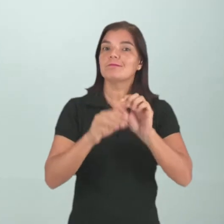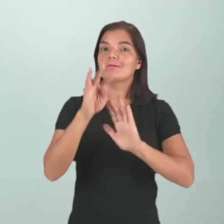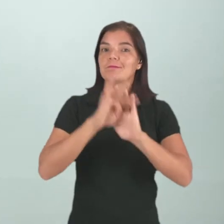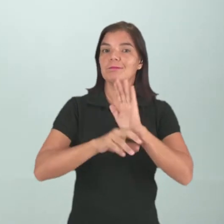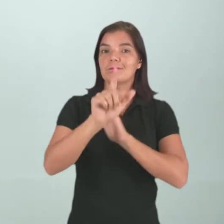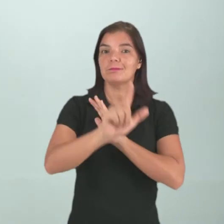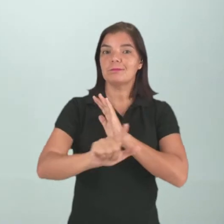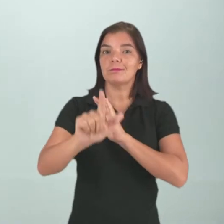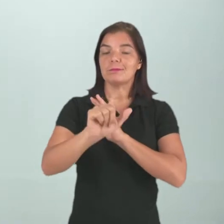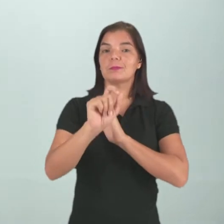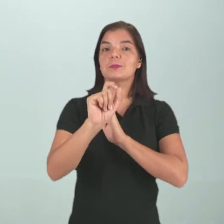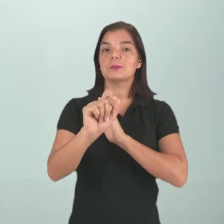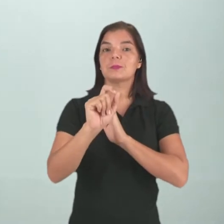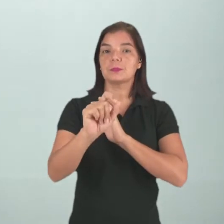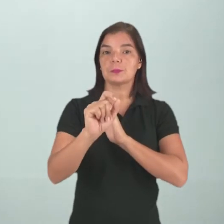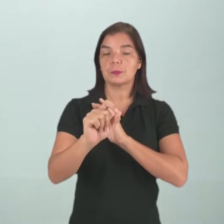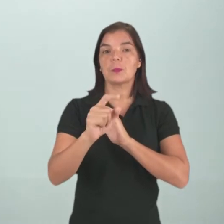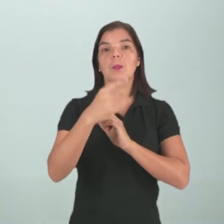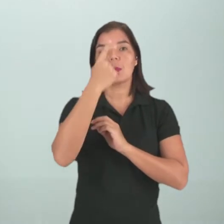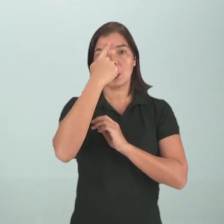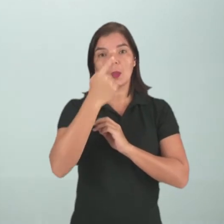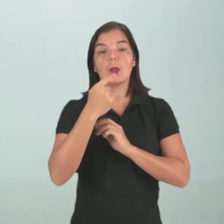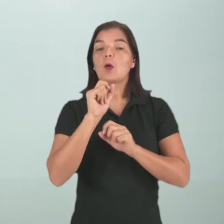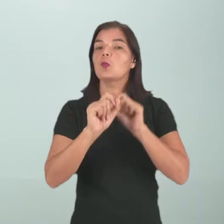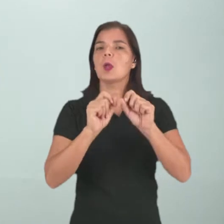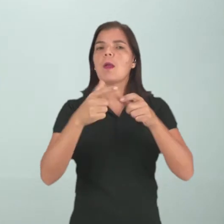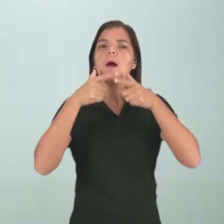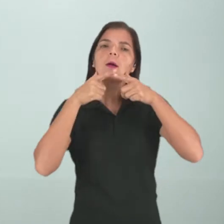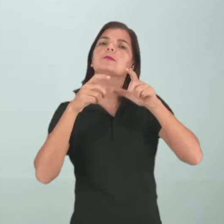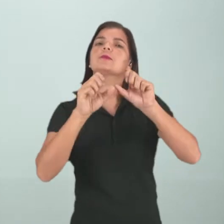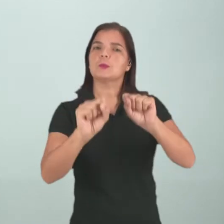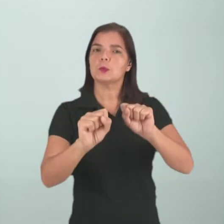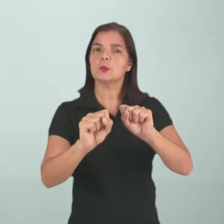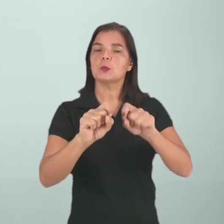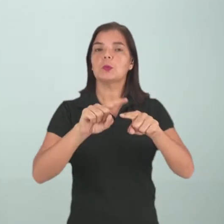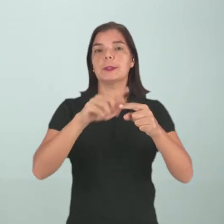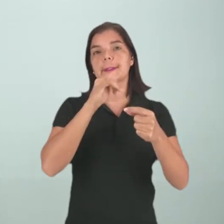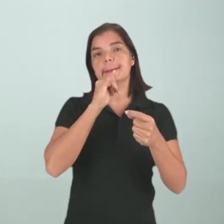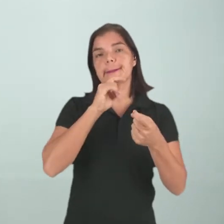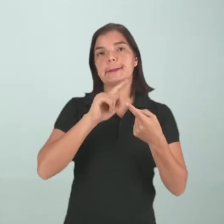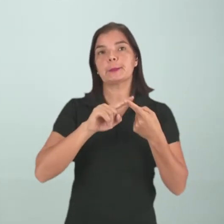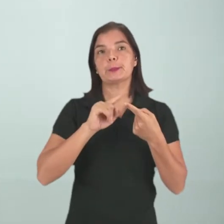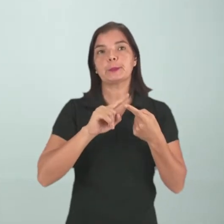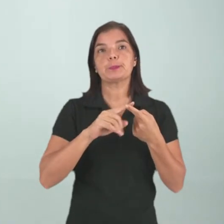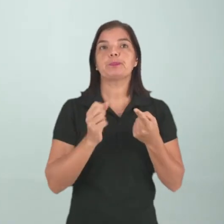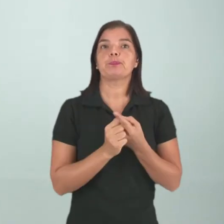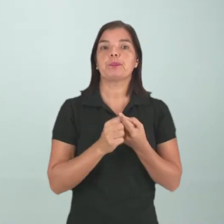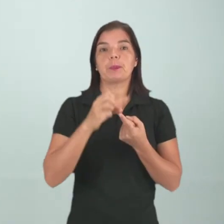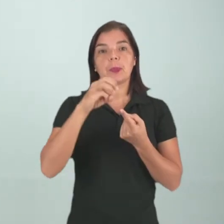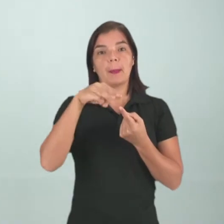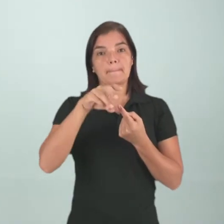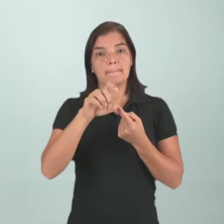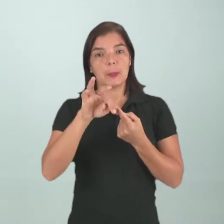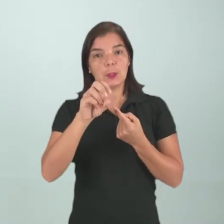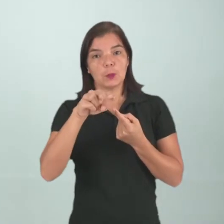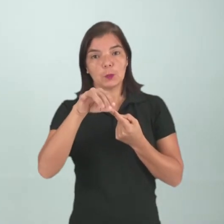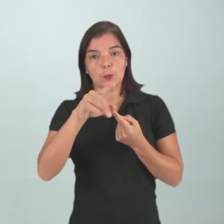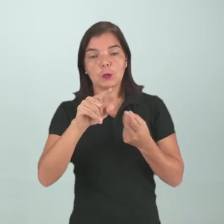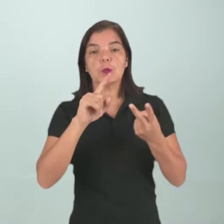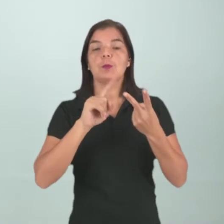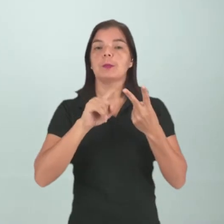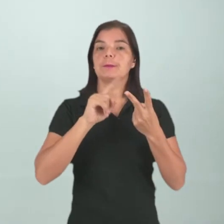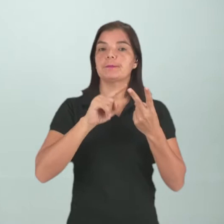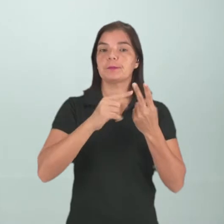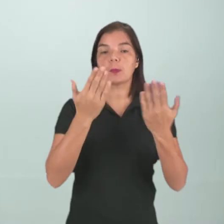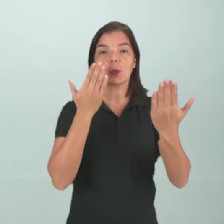texto literário são as figuras de linguagem. Então, entra a metonímia, entra